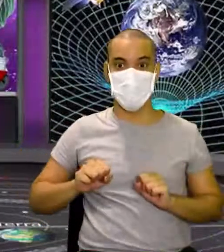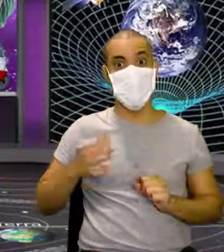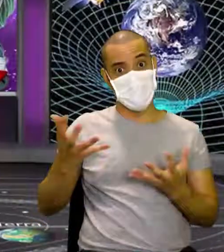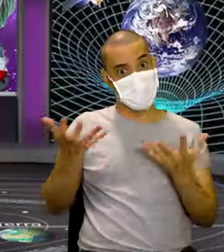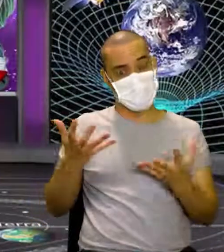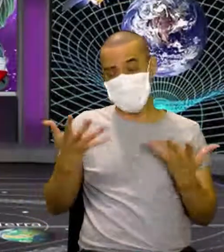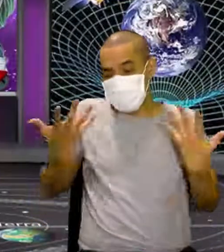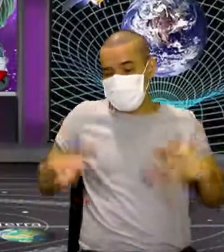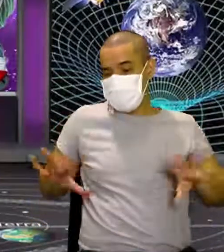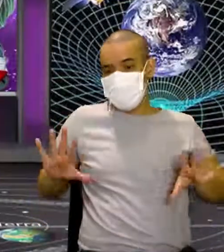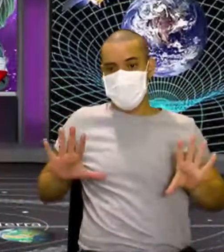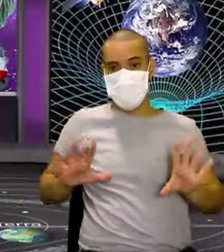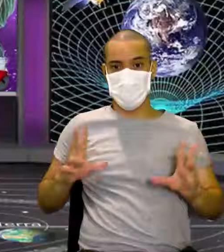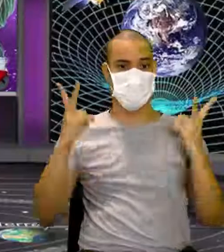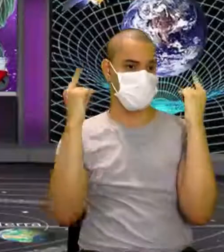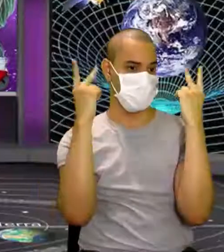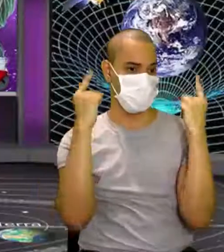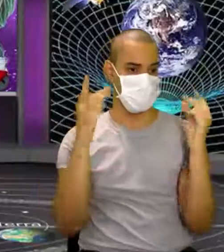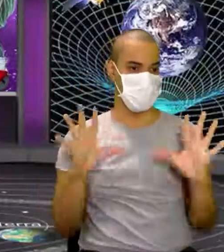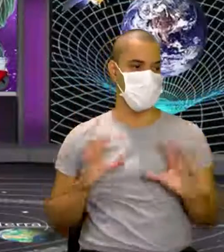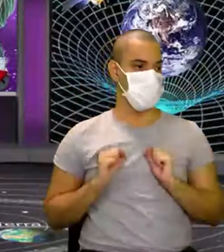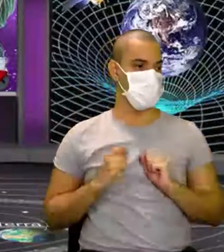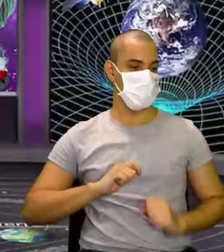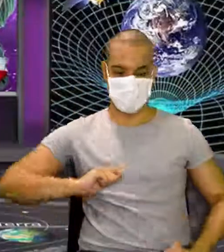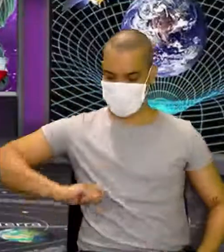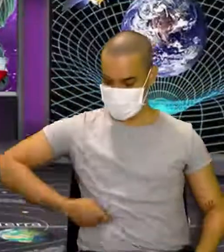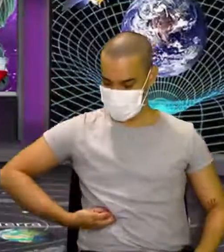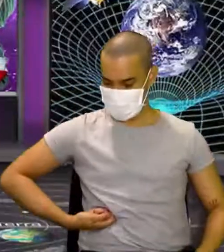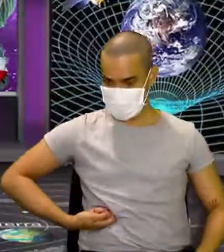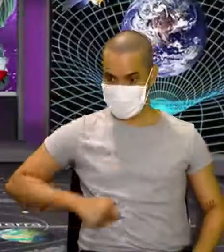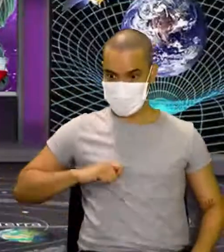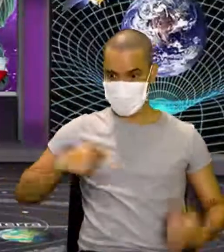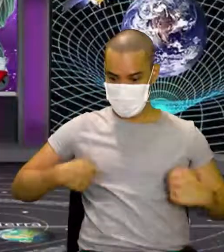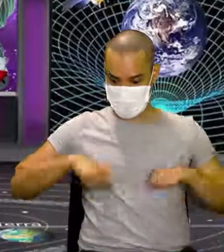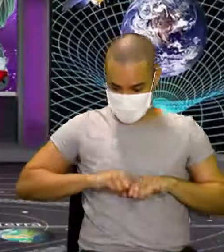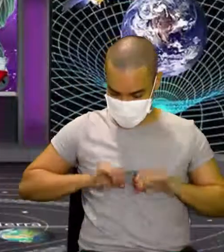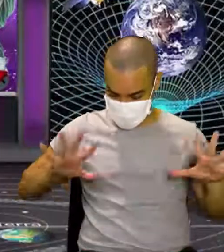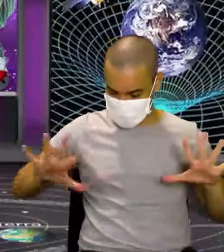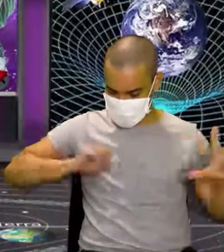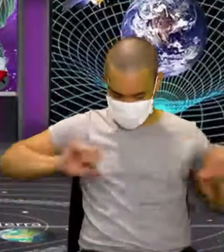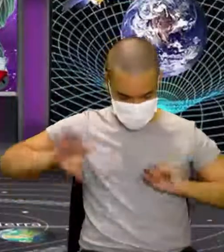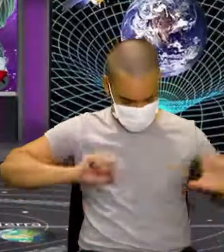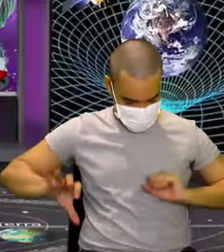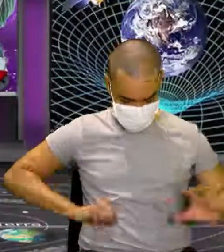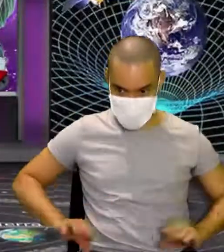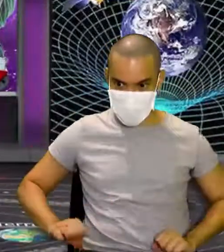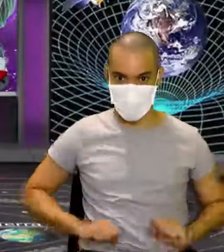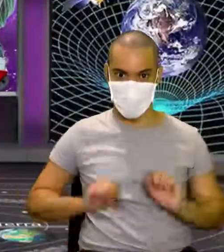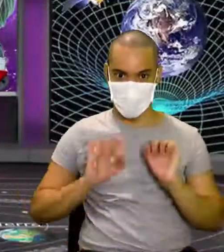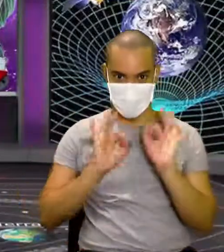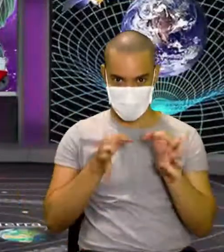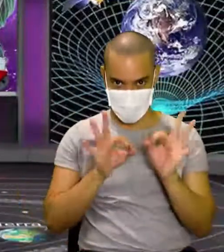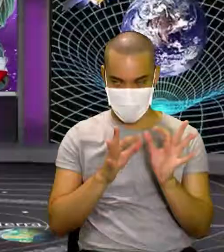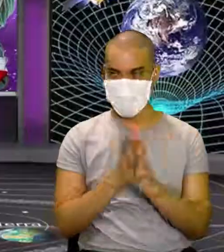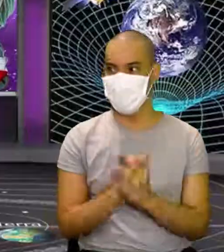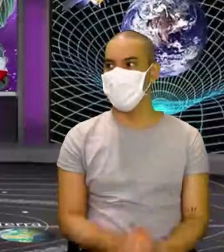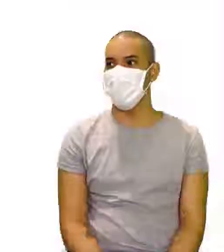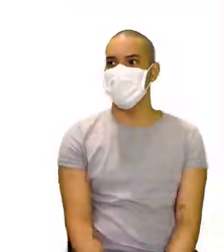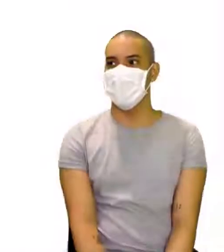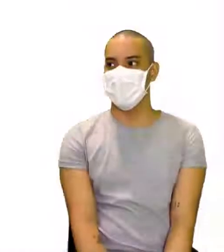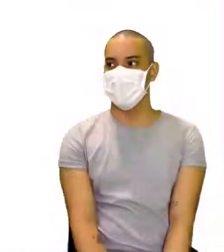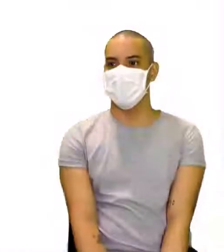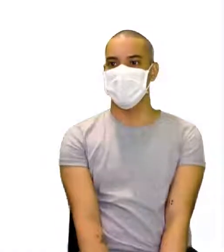ser um ímã. Quando ele não quer ser um ímã, ele desliga isso e só utiliza quando ele precisa, né? Ok? Vamos lá, pessoal, olha